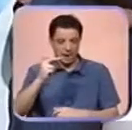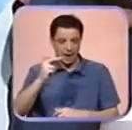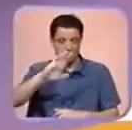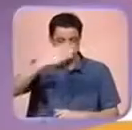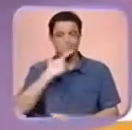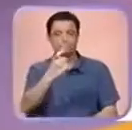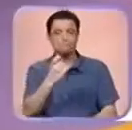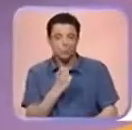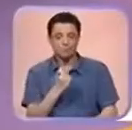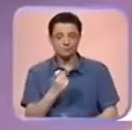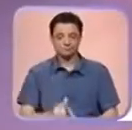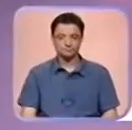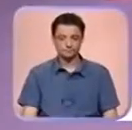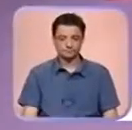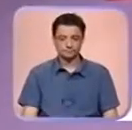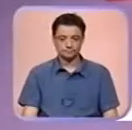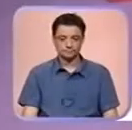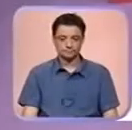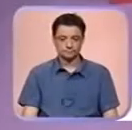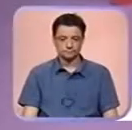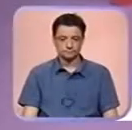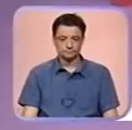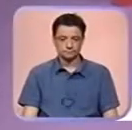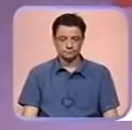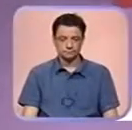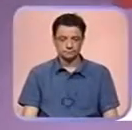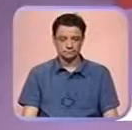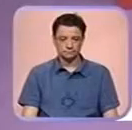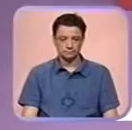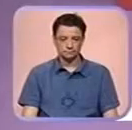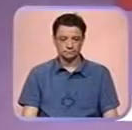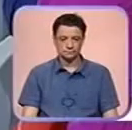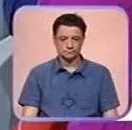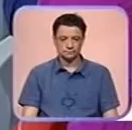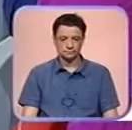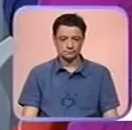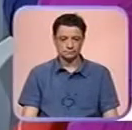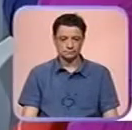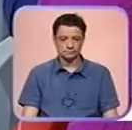Quantos melhores tratamentos